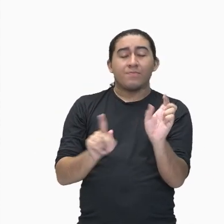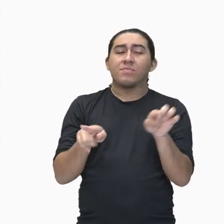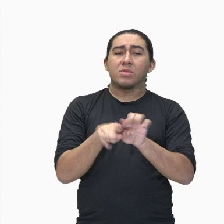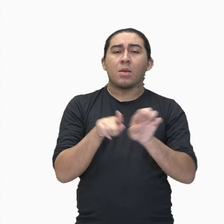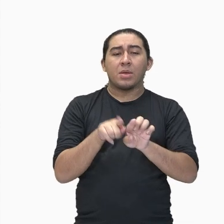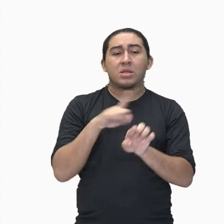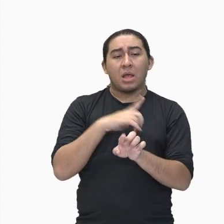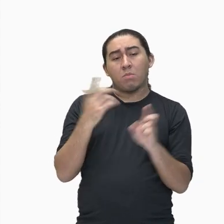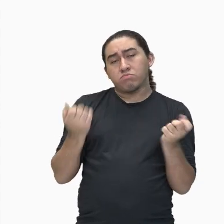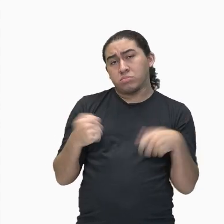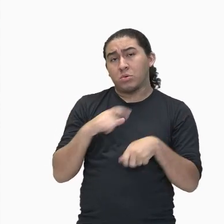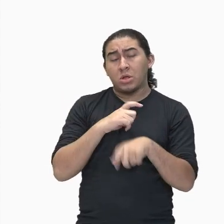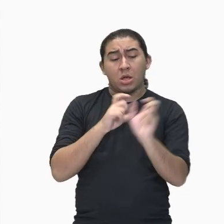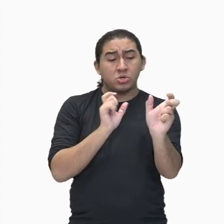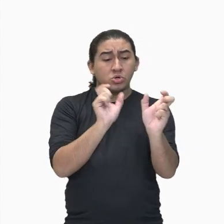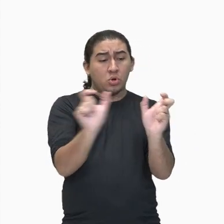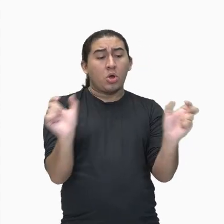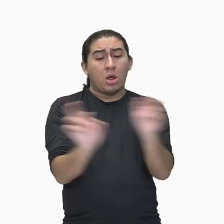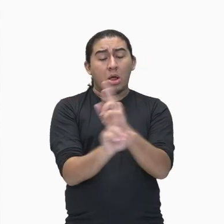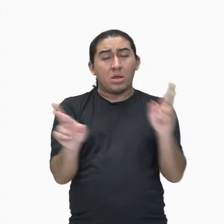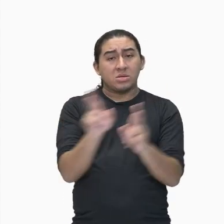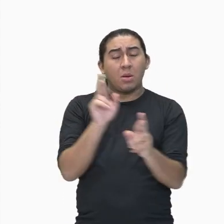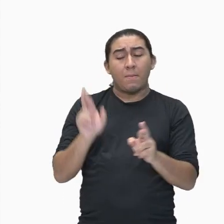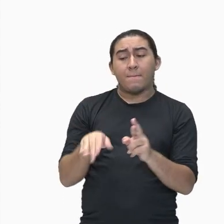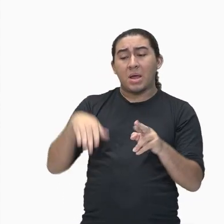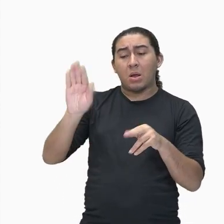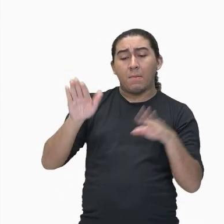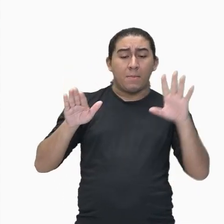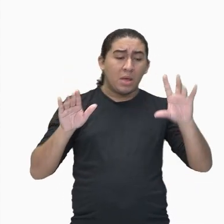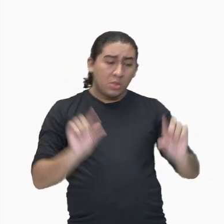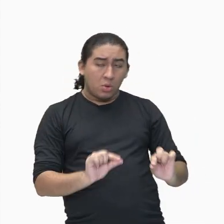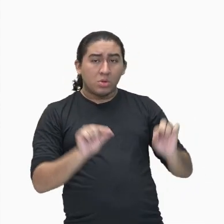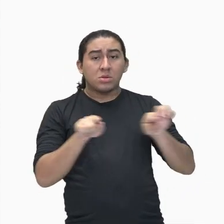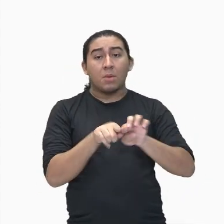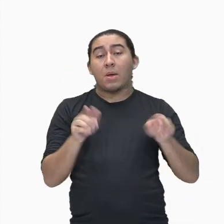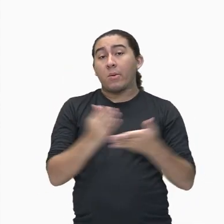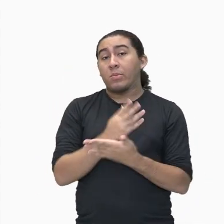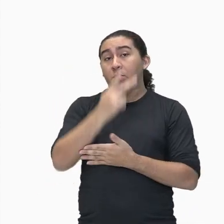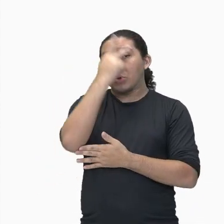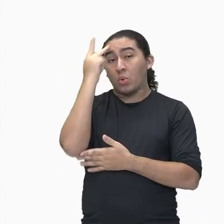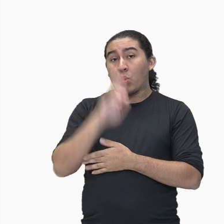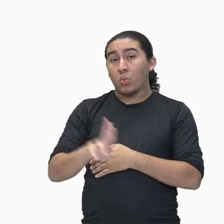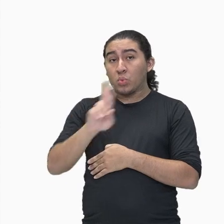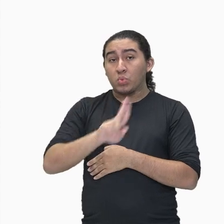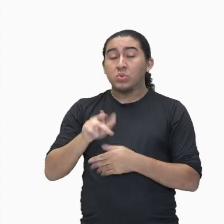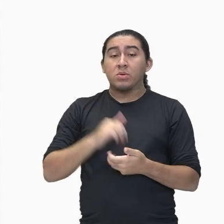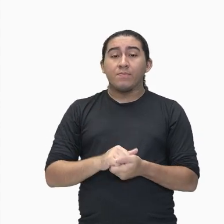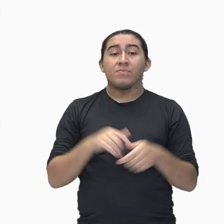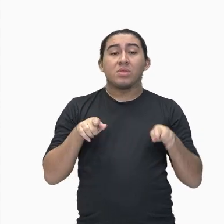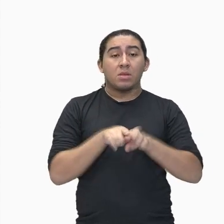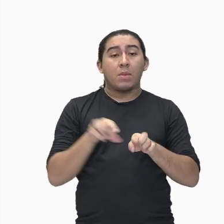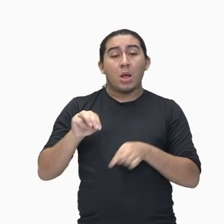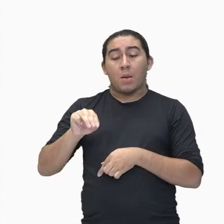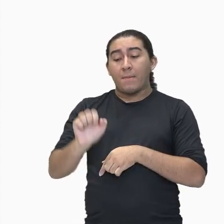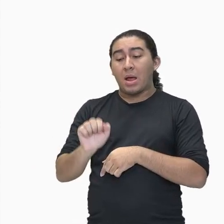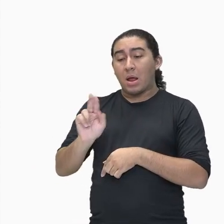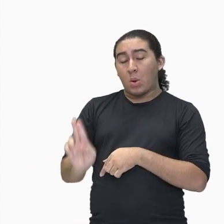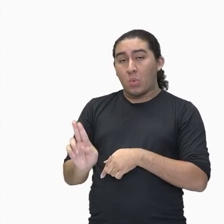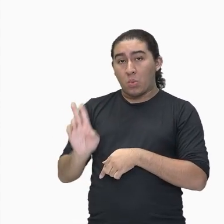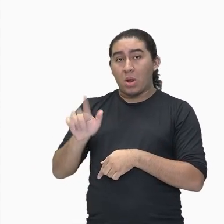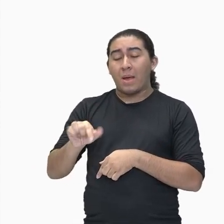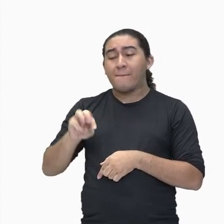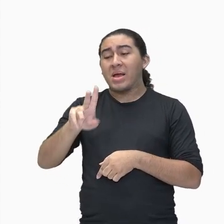esses dois, mais grande e mais pequeno, às vezes as pessoas utilizam. E já o mal, mais